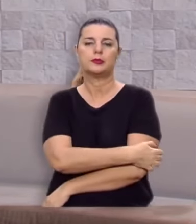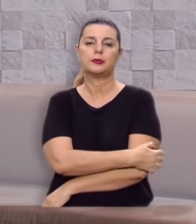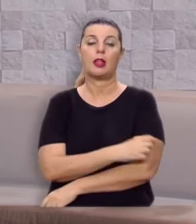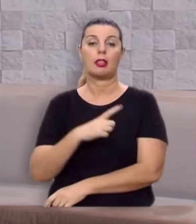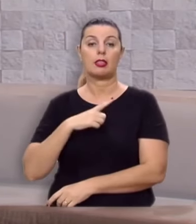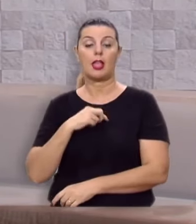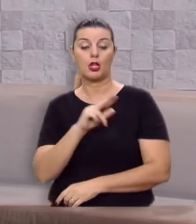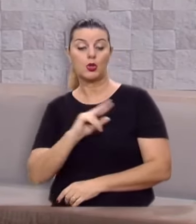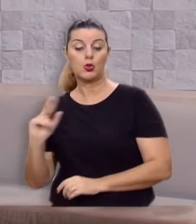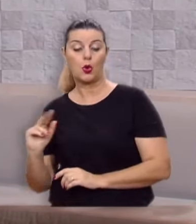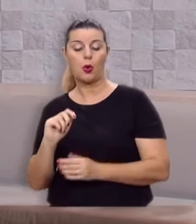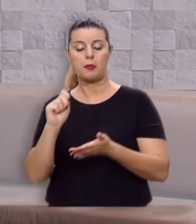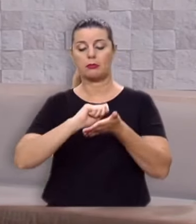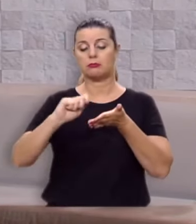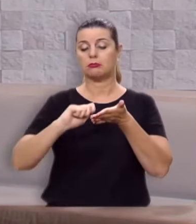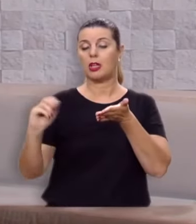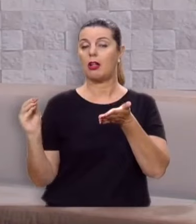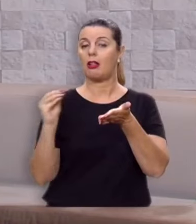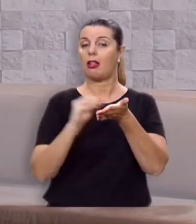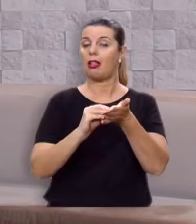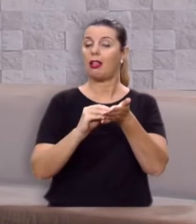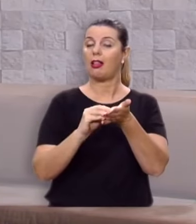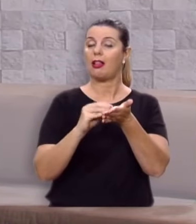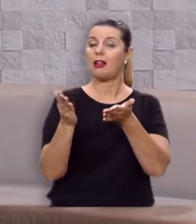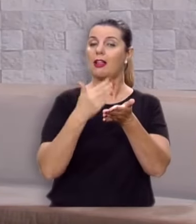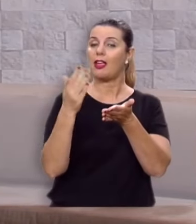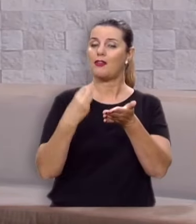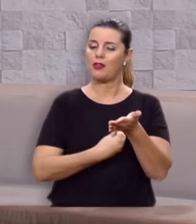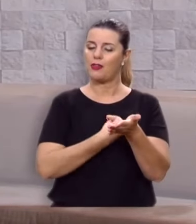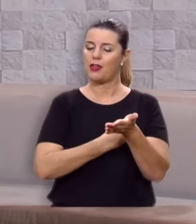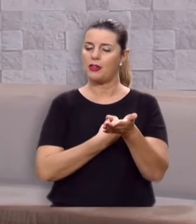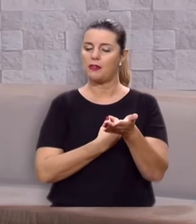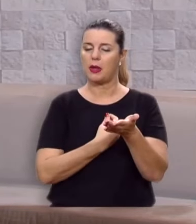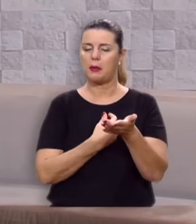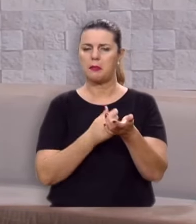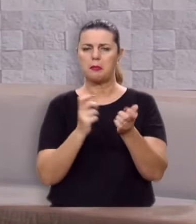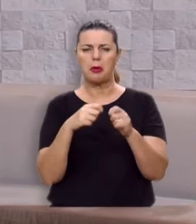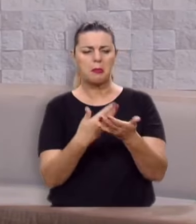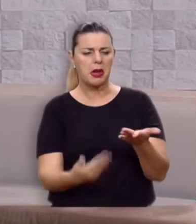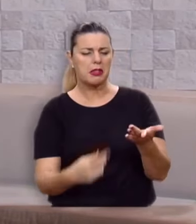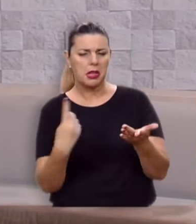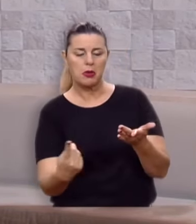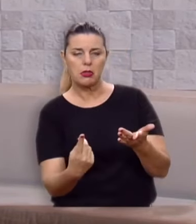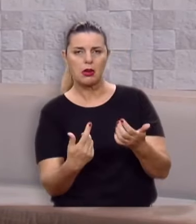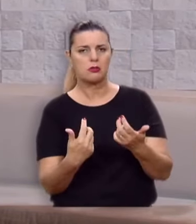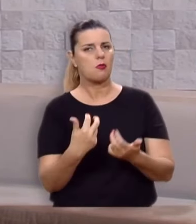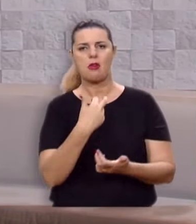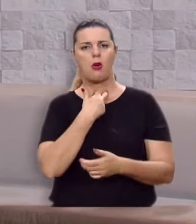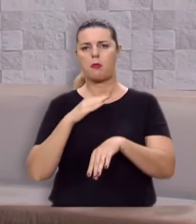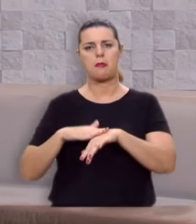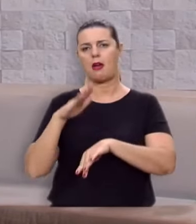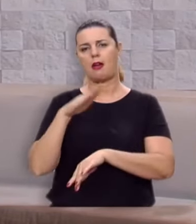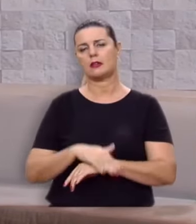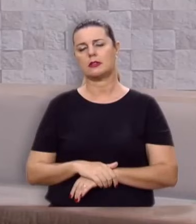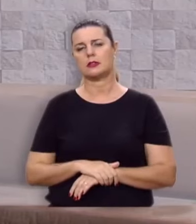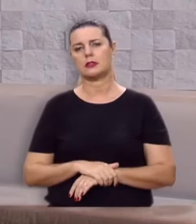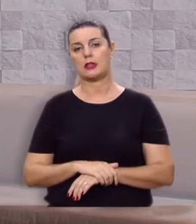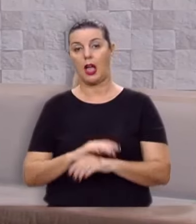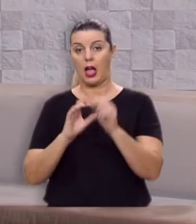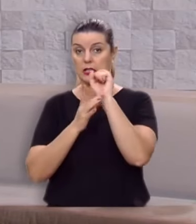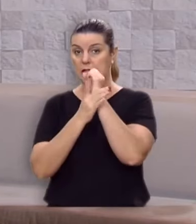tem o seu nome escrito no livro da vida, possa se perder eternamente.